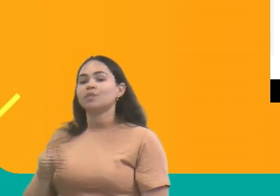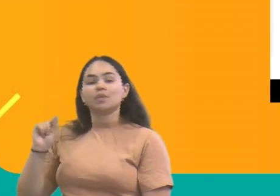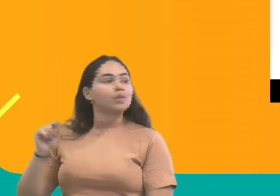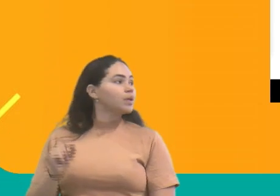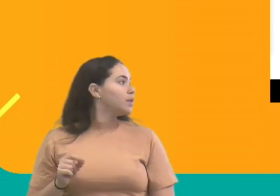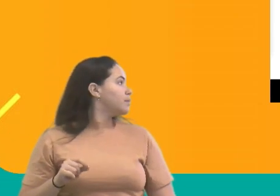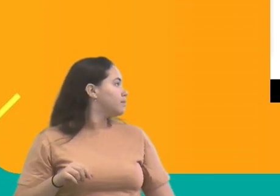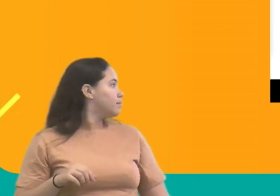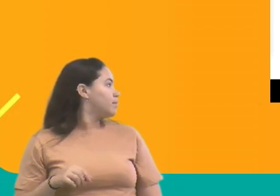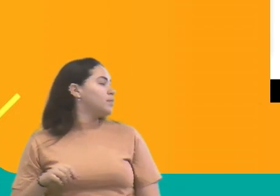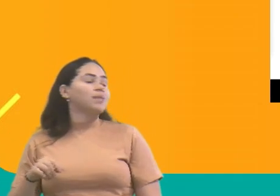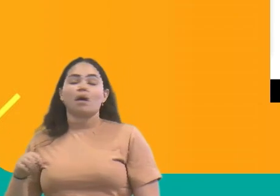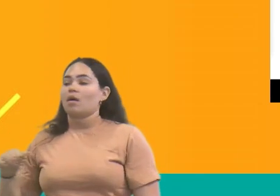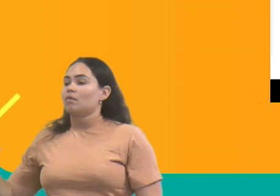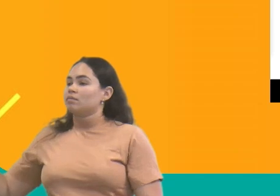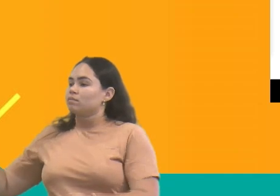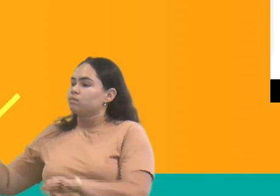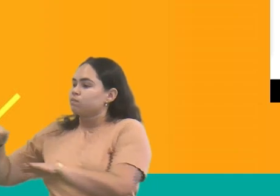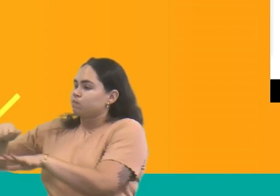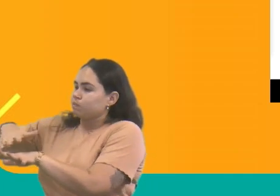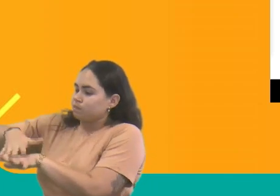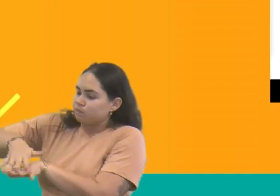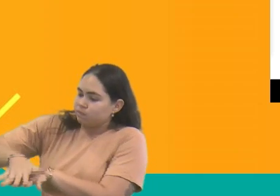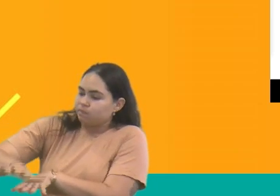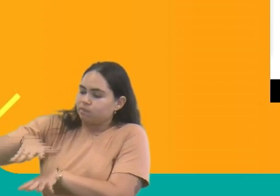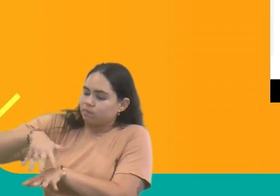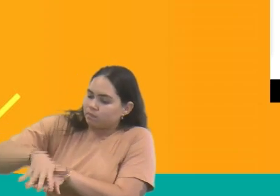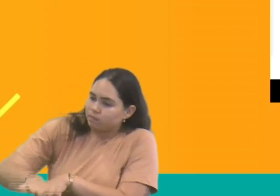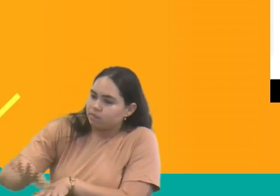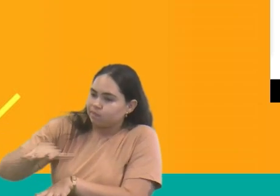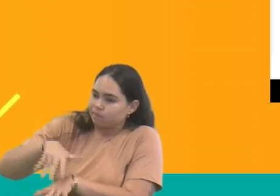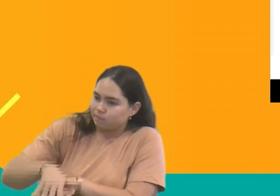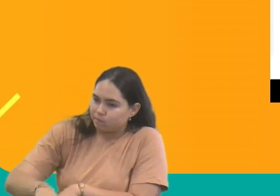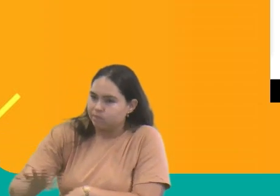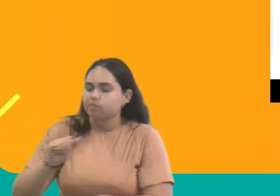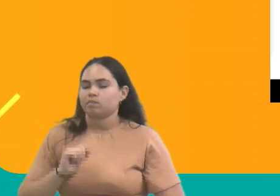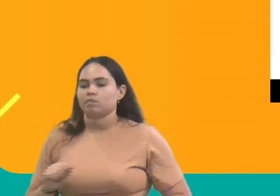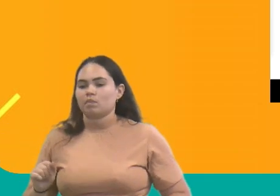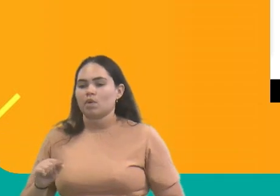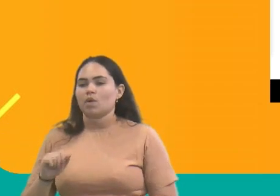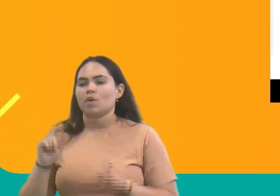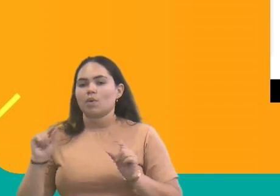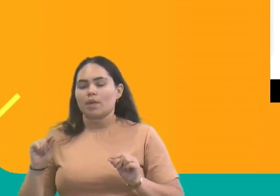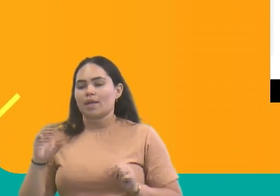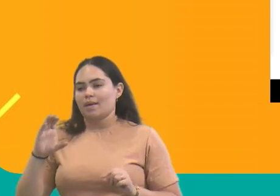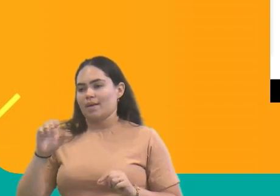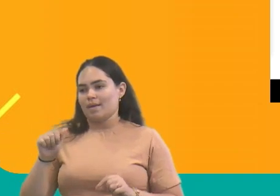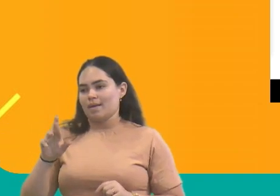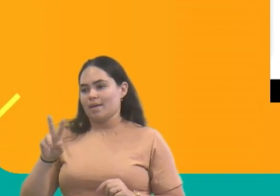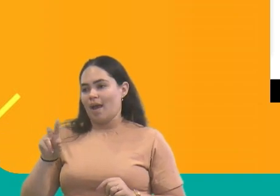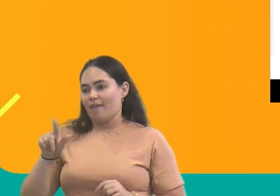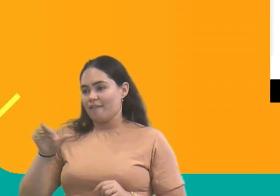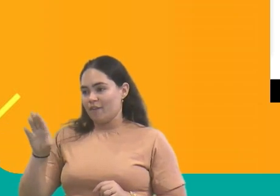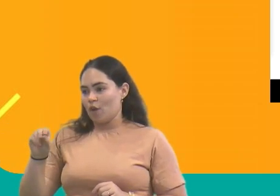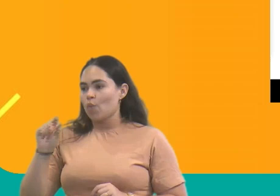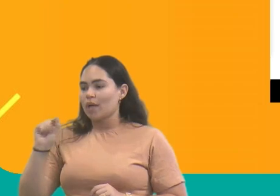pelos tanques de filtro, tá? Com carvão, com areia e com cascalho. Carvão para tirar cheiro.